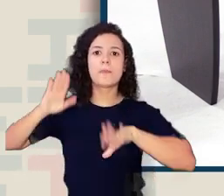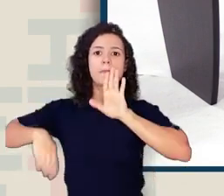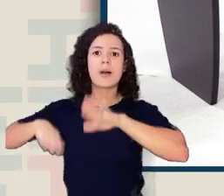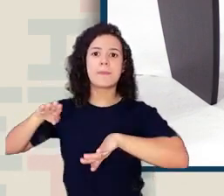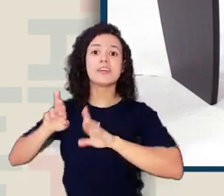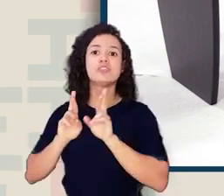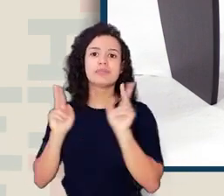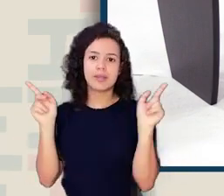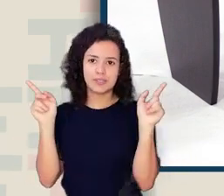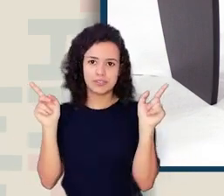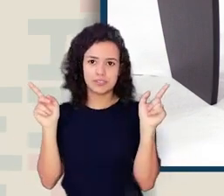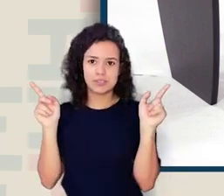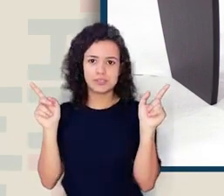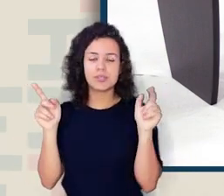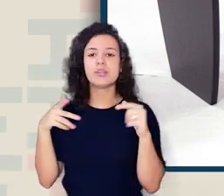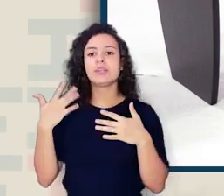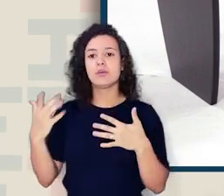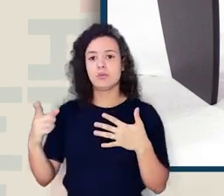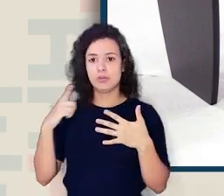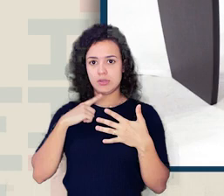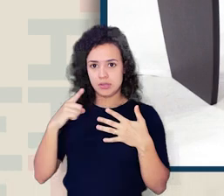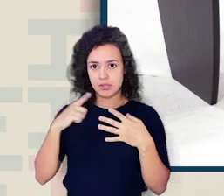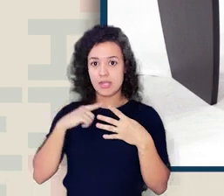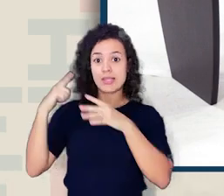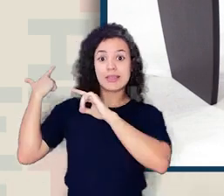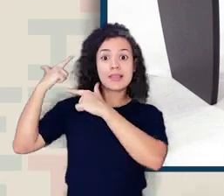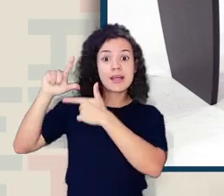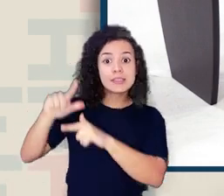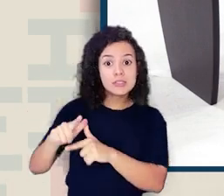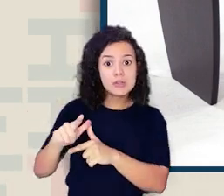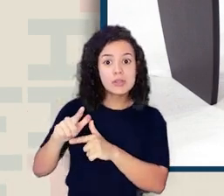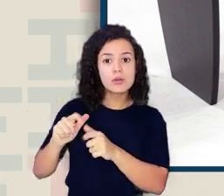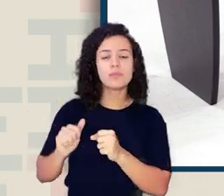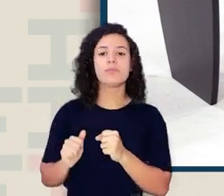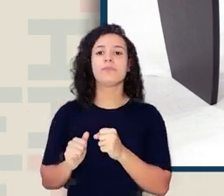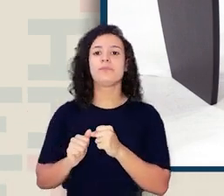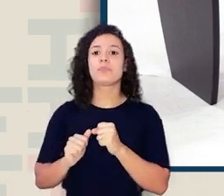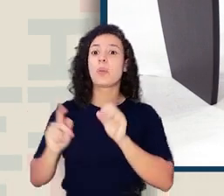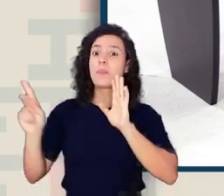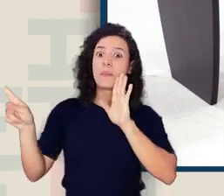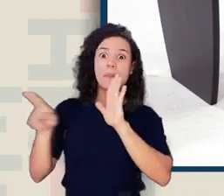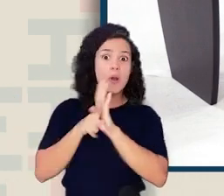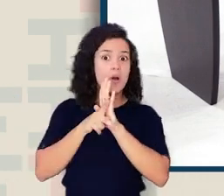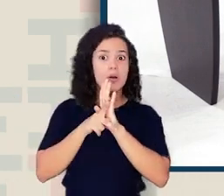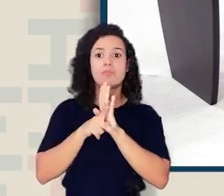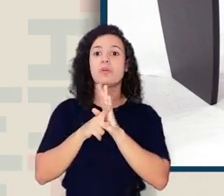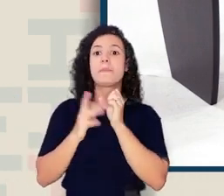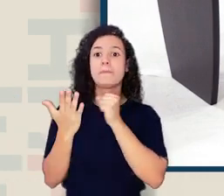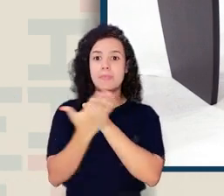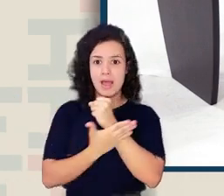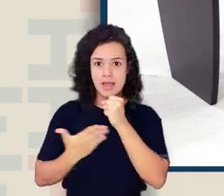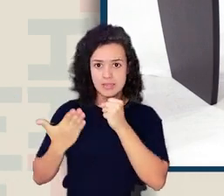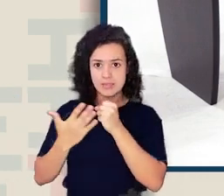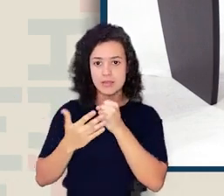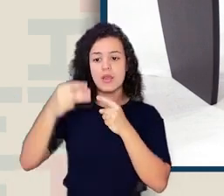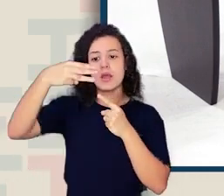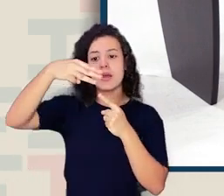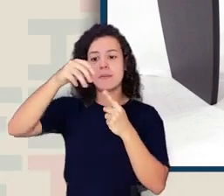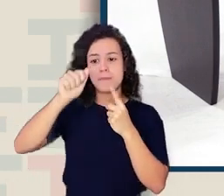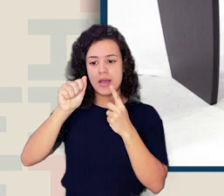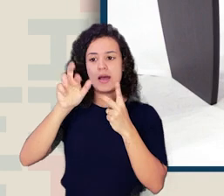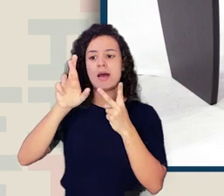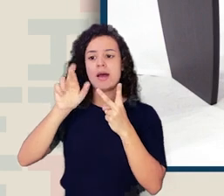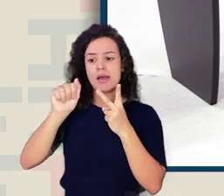balanço diferente na batucada. Então, enquanto eu vou ter um toque tradicional, um DNA, uma célula